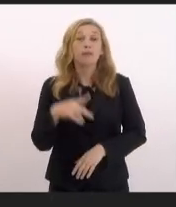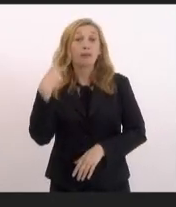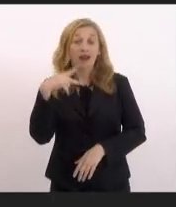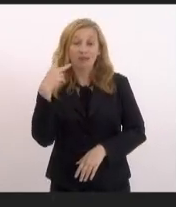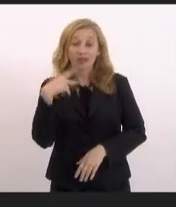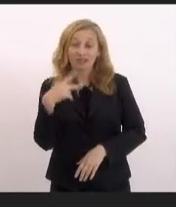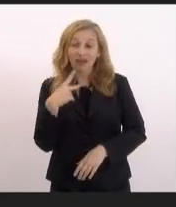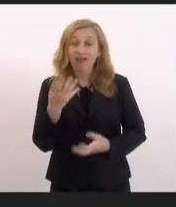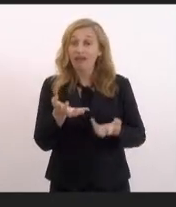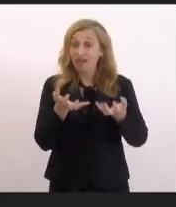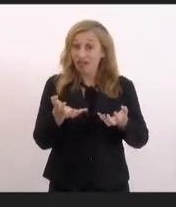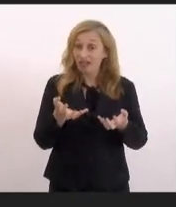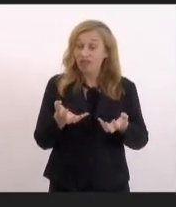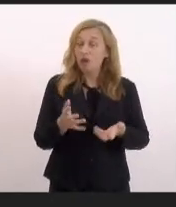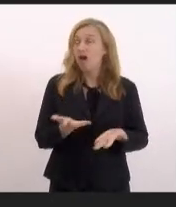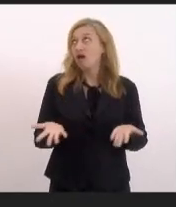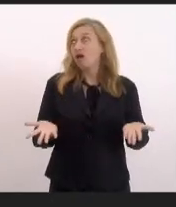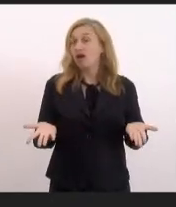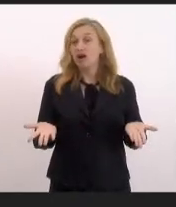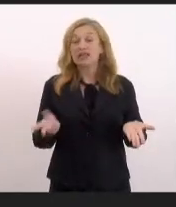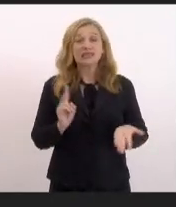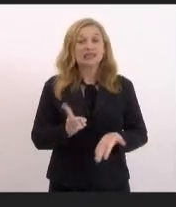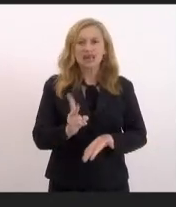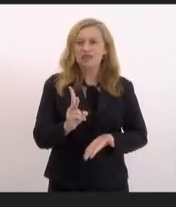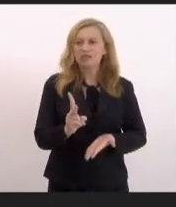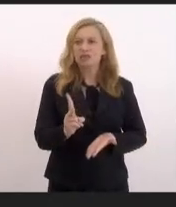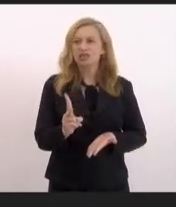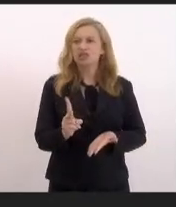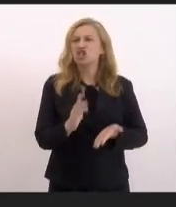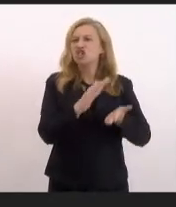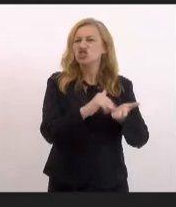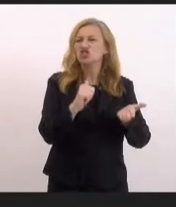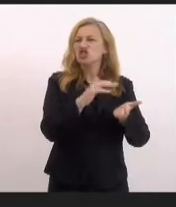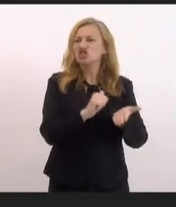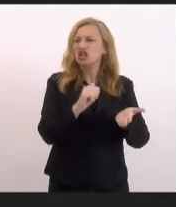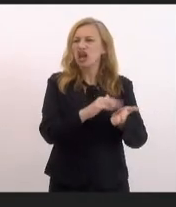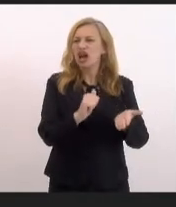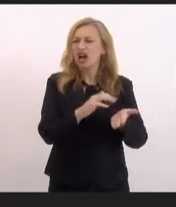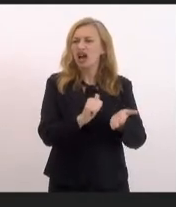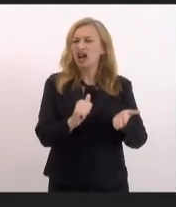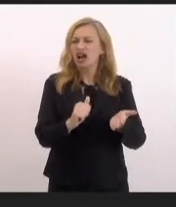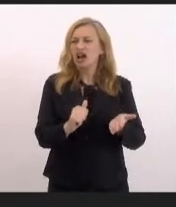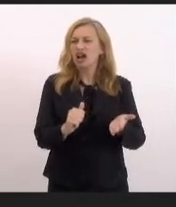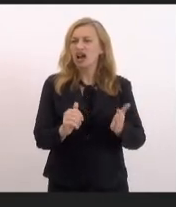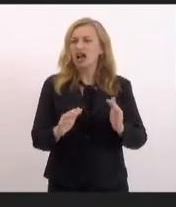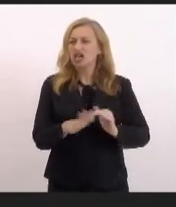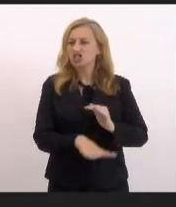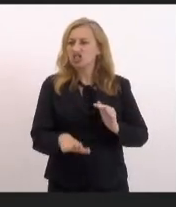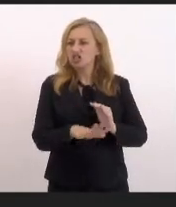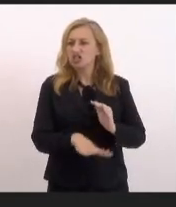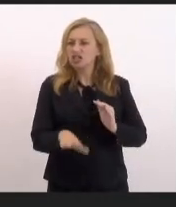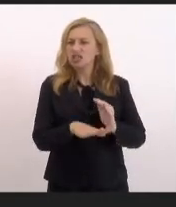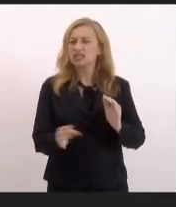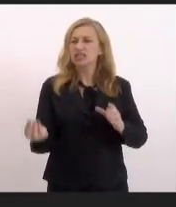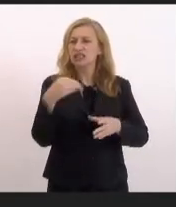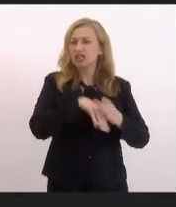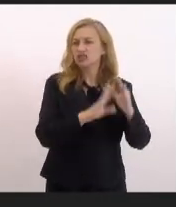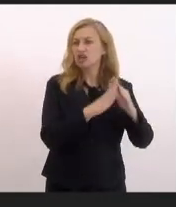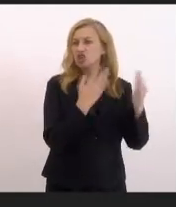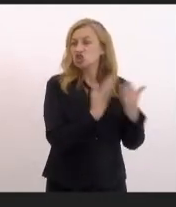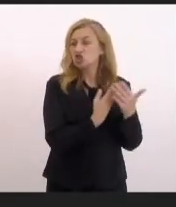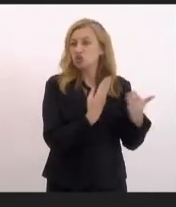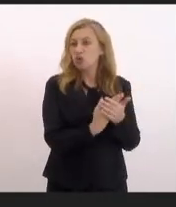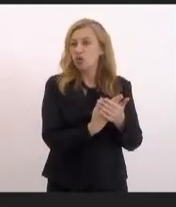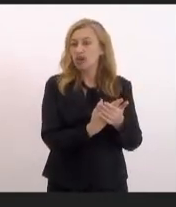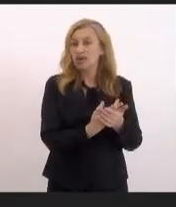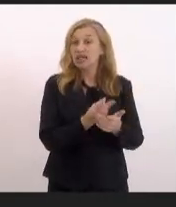parlamentares tentando sempre tirar as nossas crianças da escola. O intuito, para mim, é simplesmente